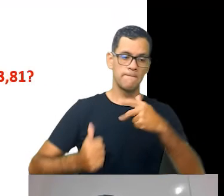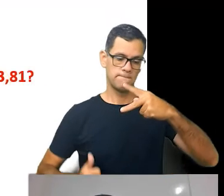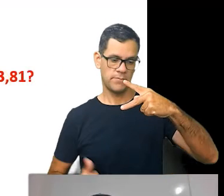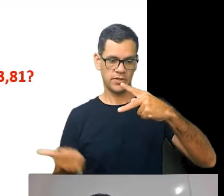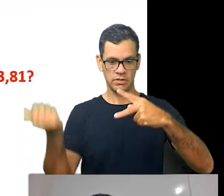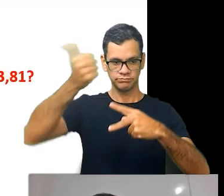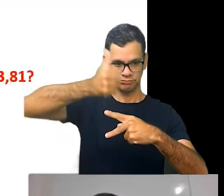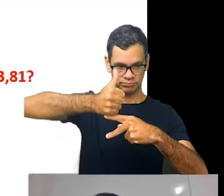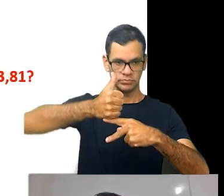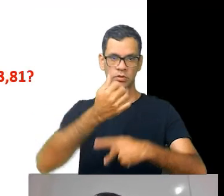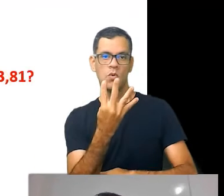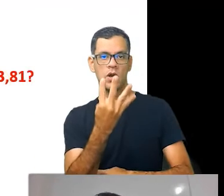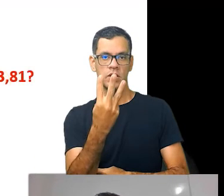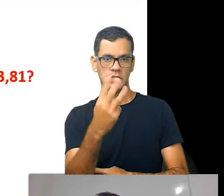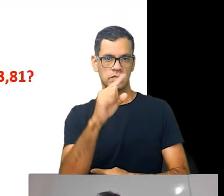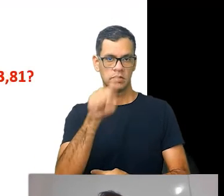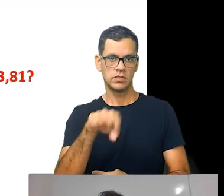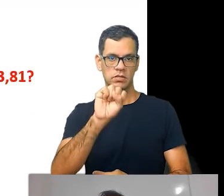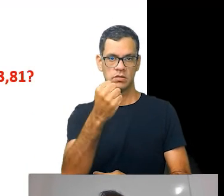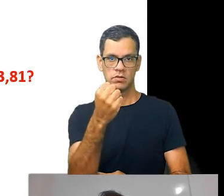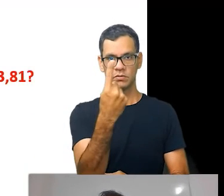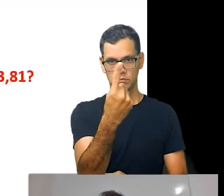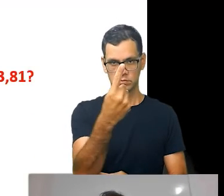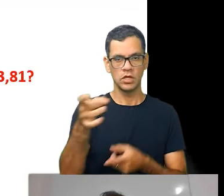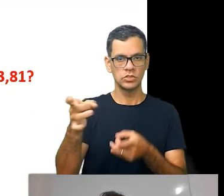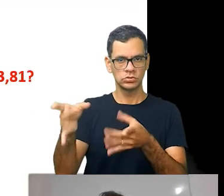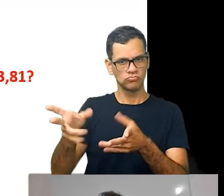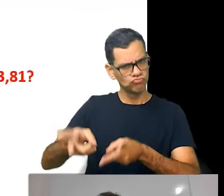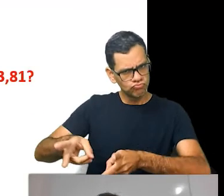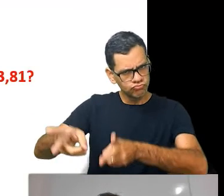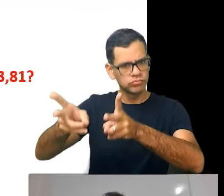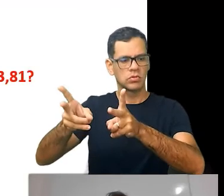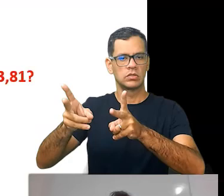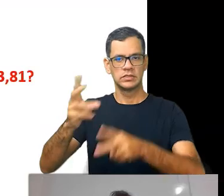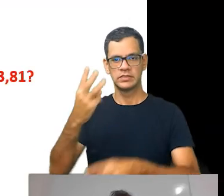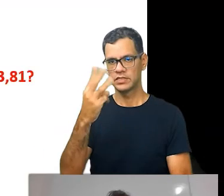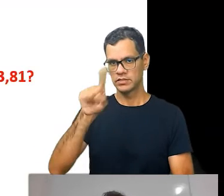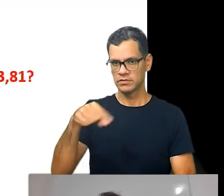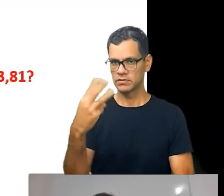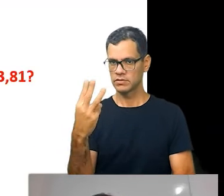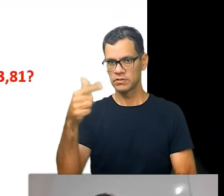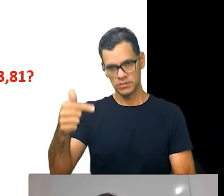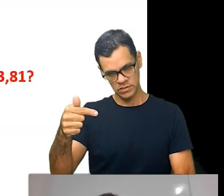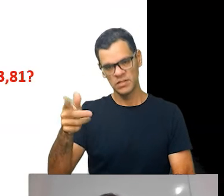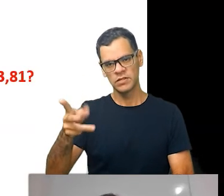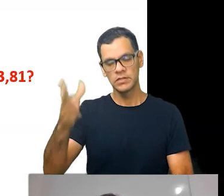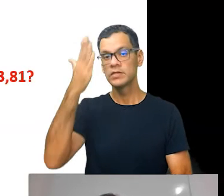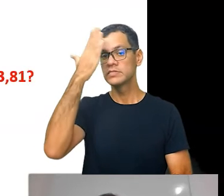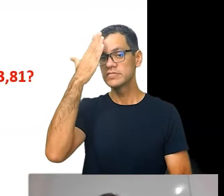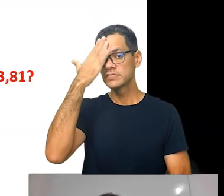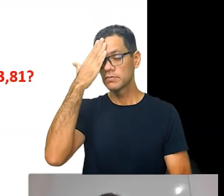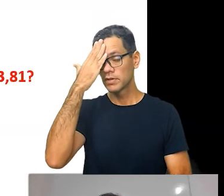fórmula, nós vamos substituir o P por 43,81. Aí o resto da fórmula continua, igual